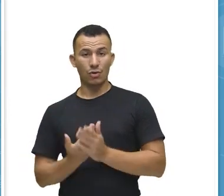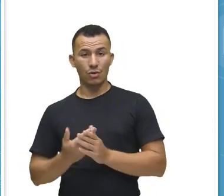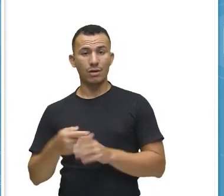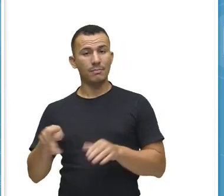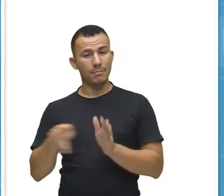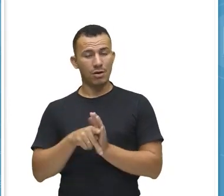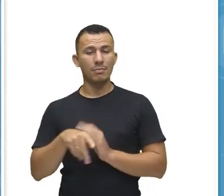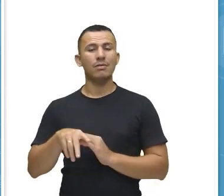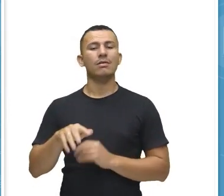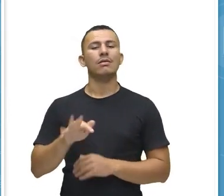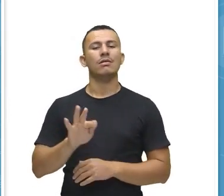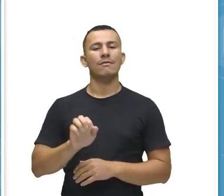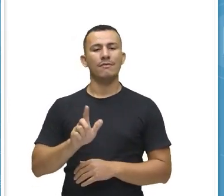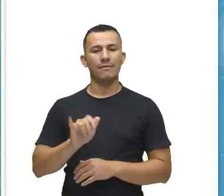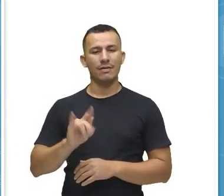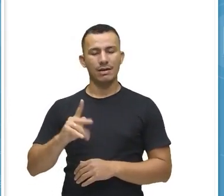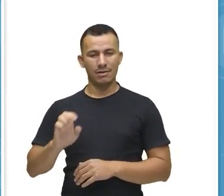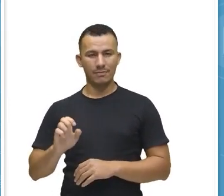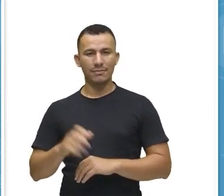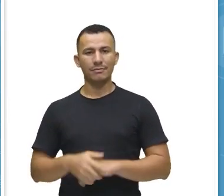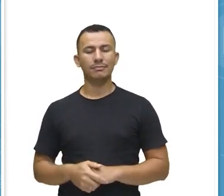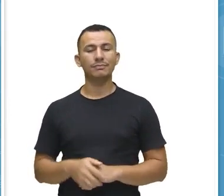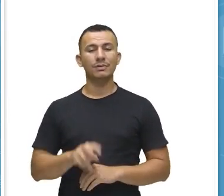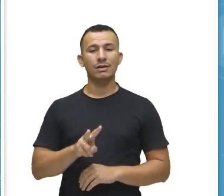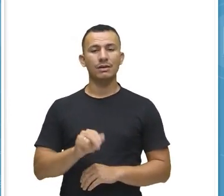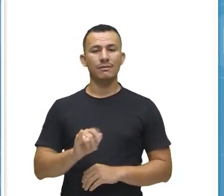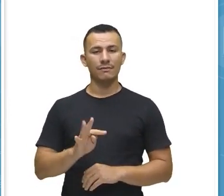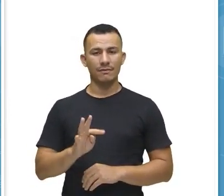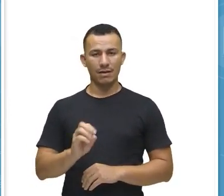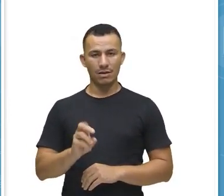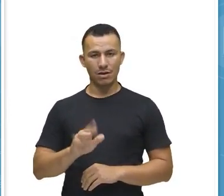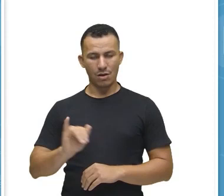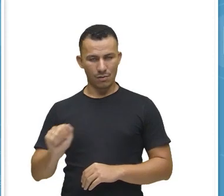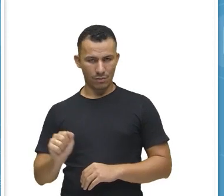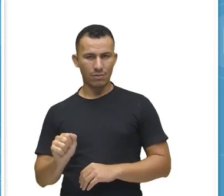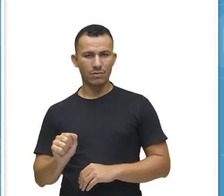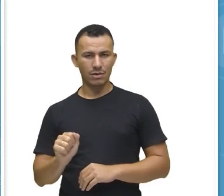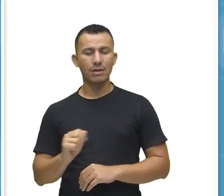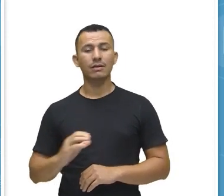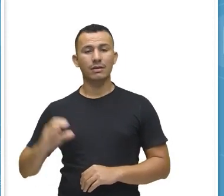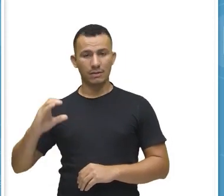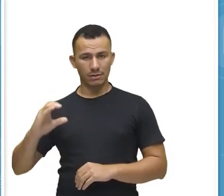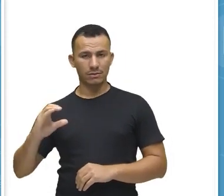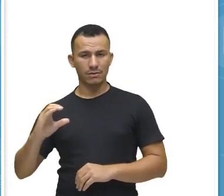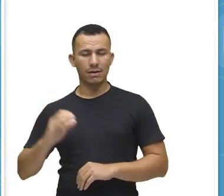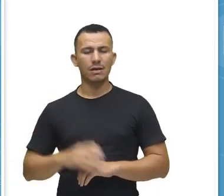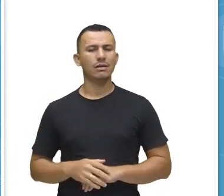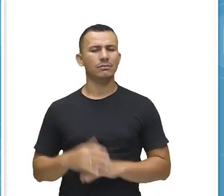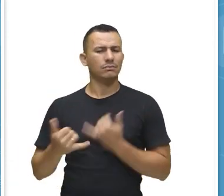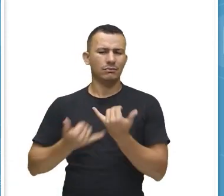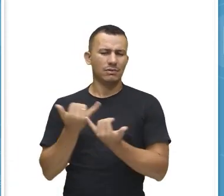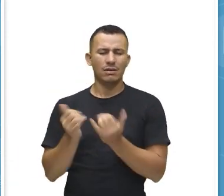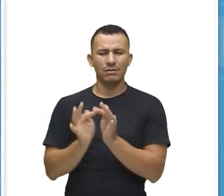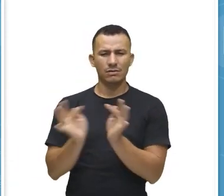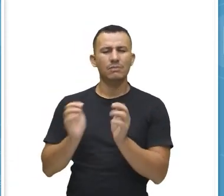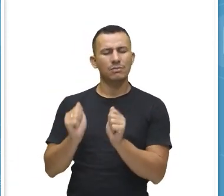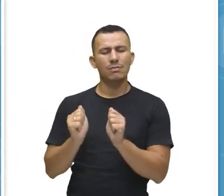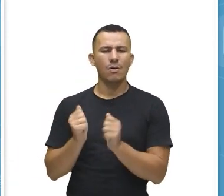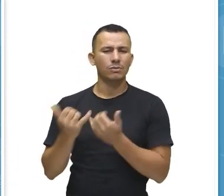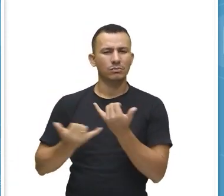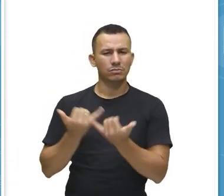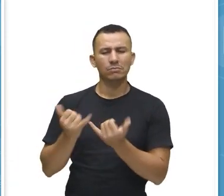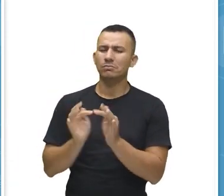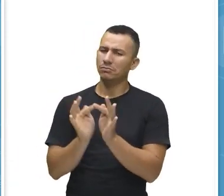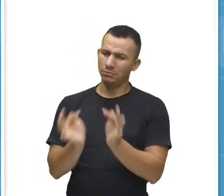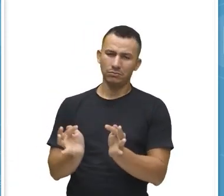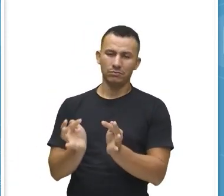Vitória coloca a letra C de confia, né? Uma brincadeirinha assim, sem maldade, sem ofender a ninguém, é muito bem-vinda, tá? Como foi aqui